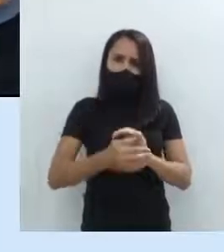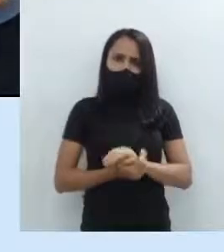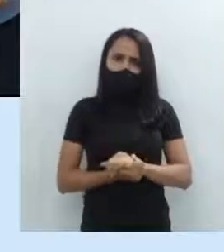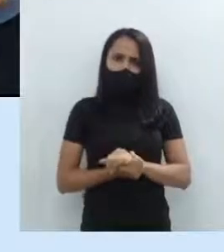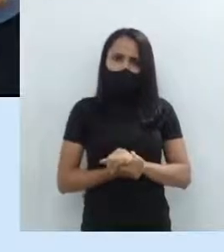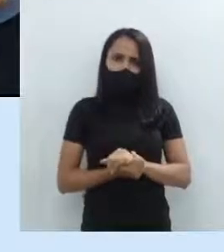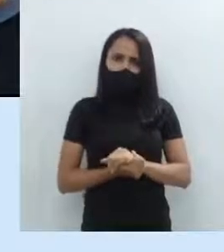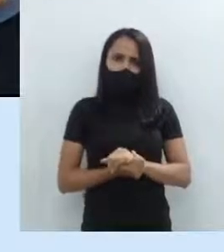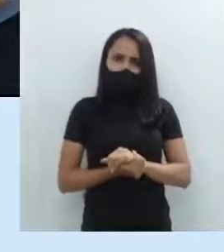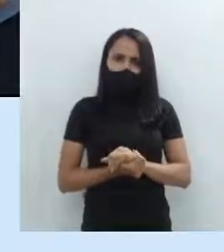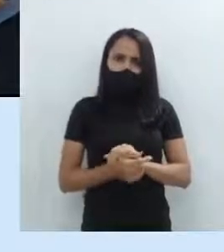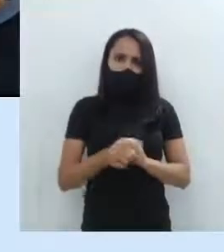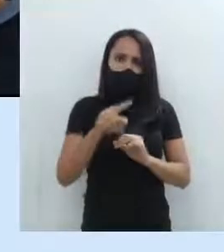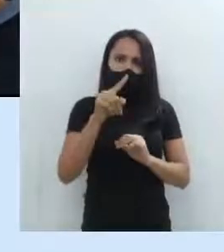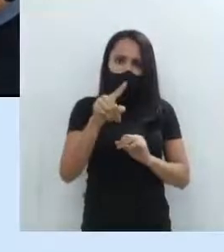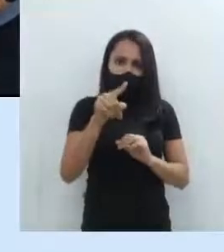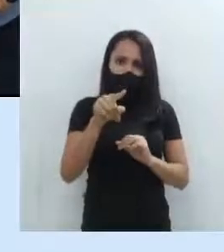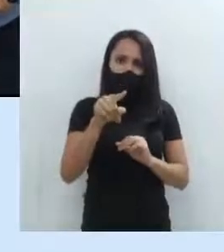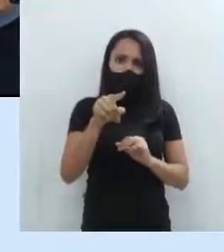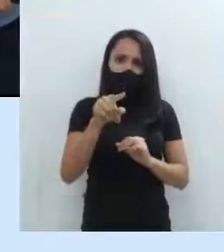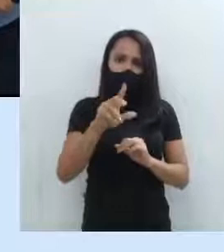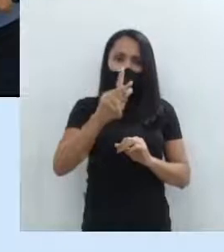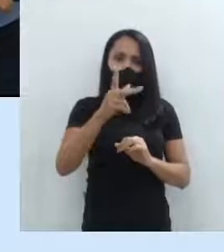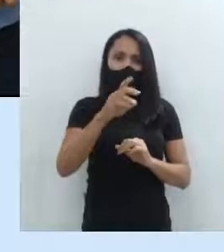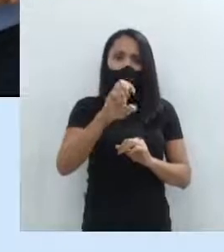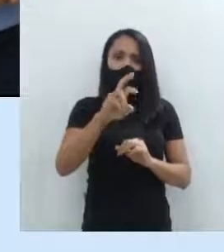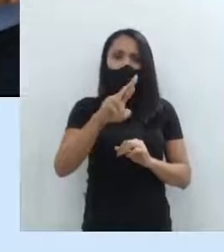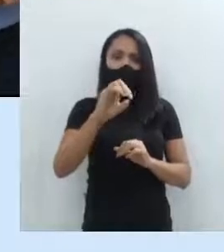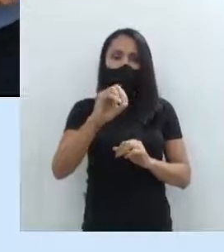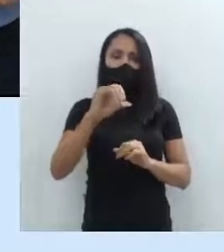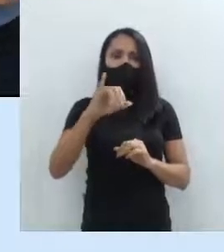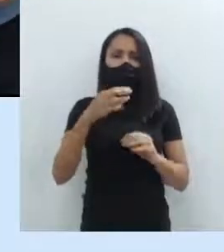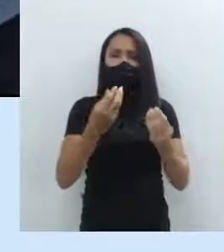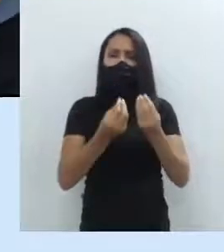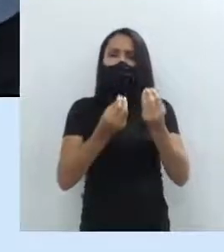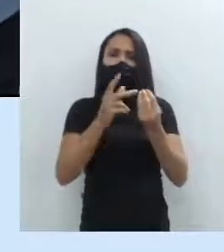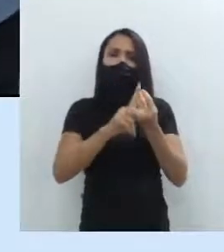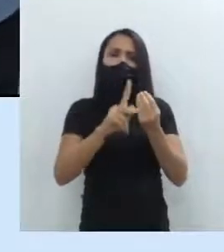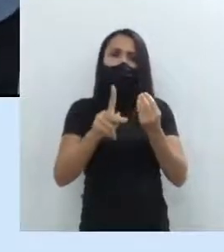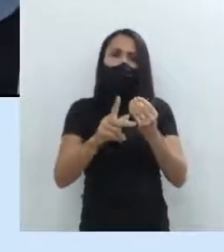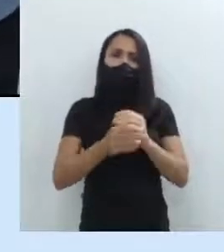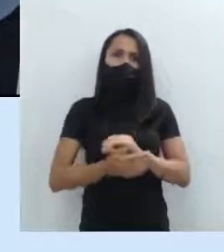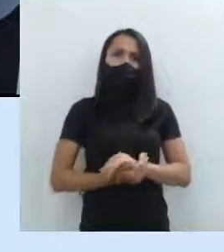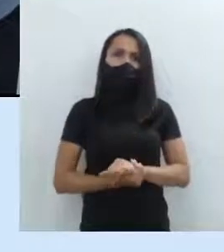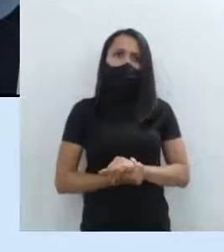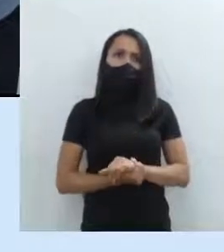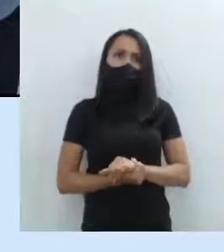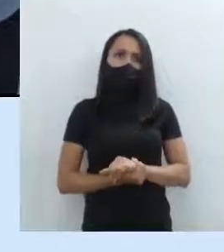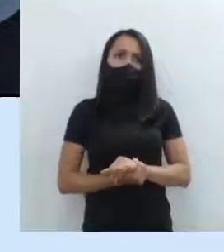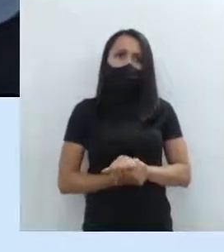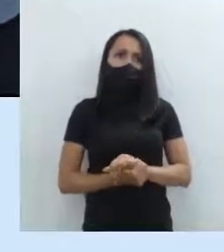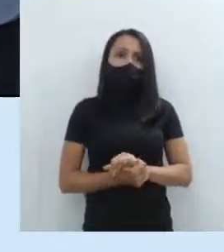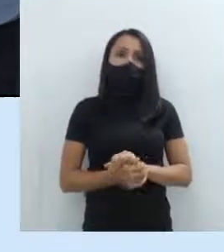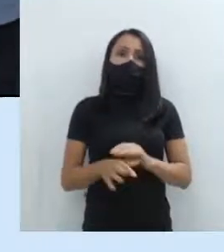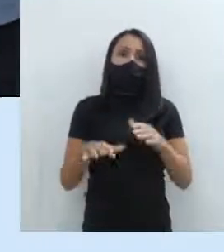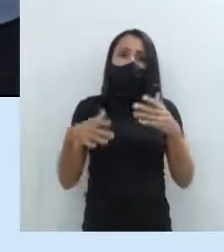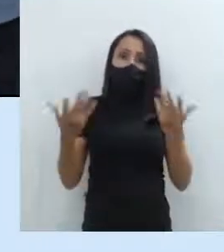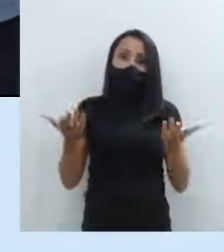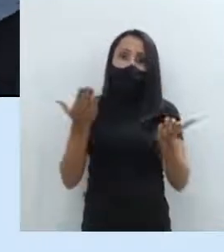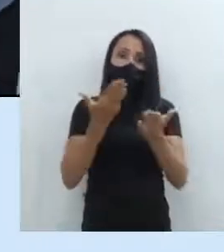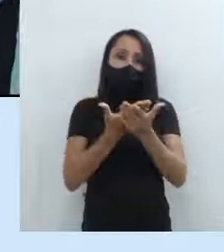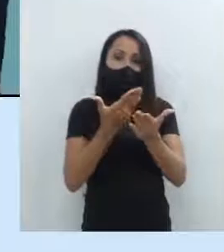Você se considera um herói? Como assim, professor? Uma vez em uma aula, eu fiz